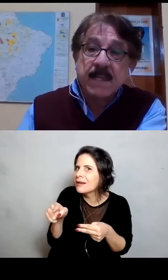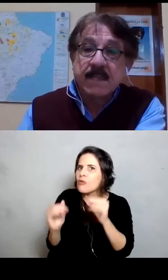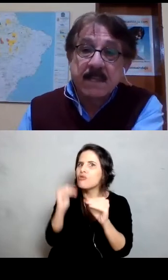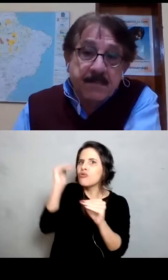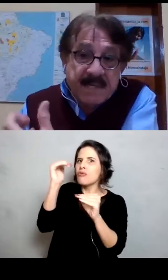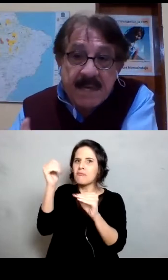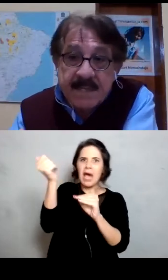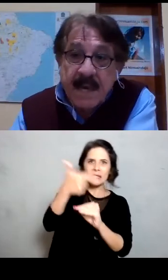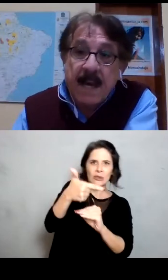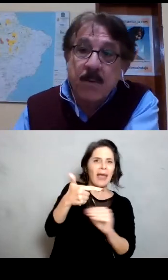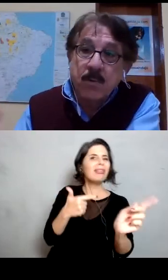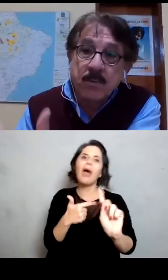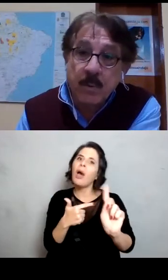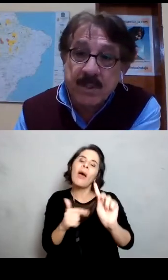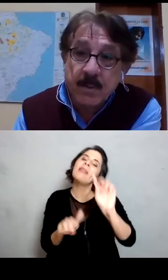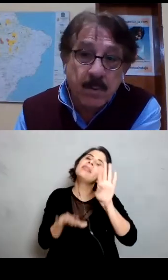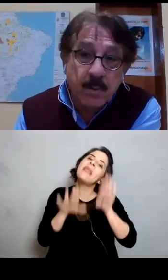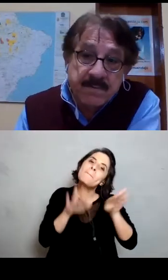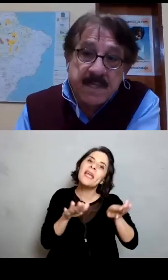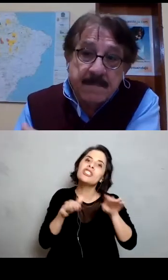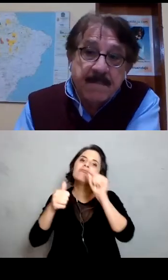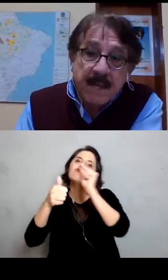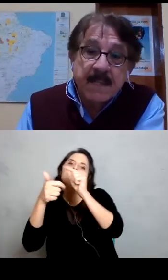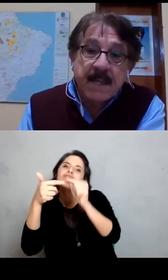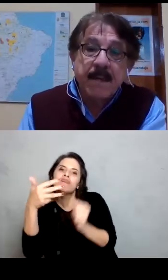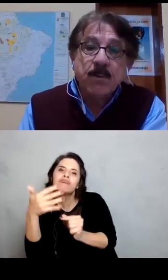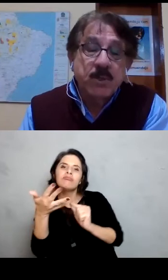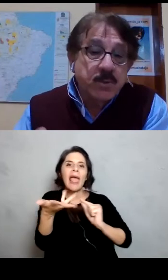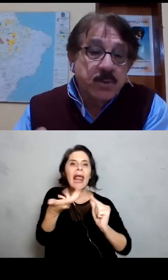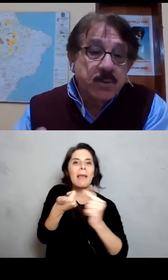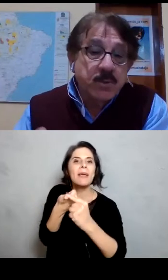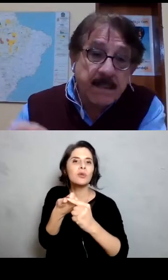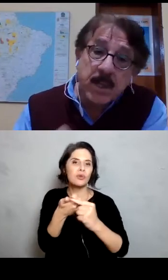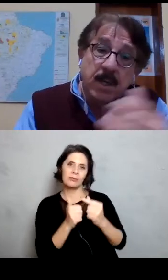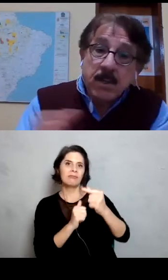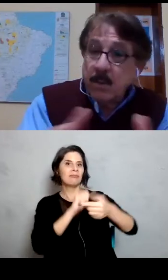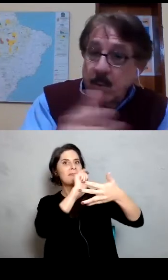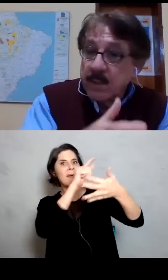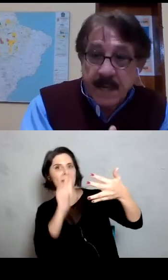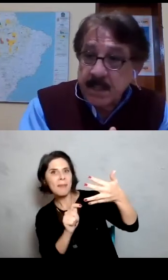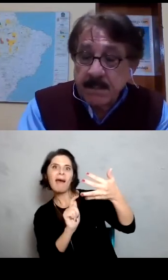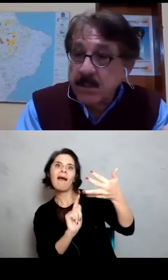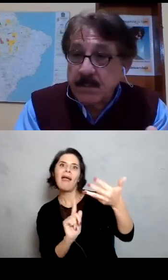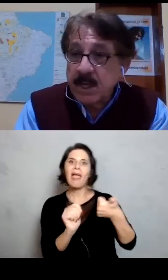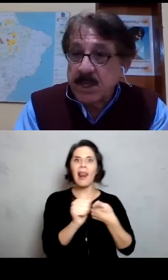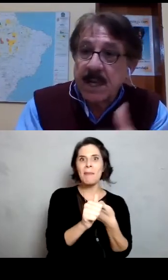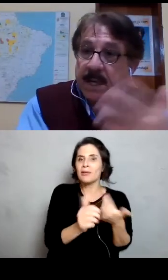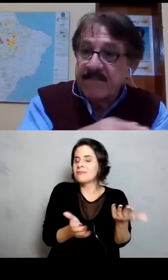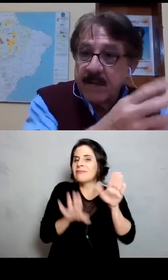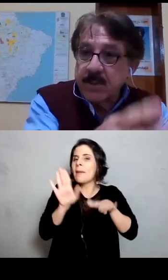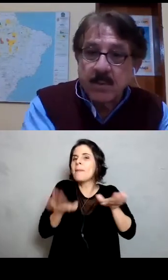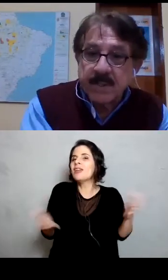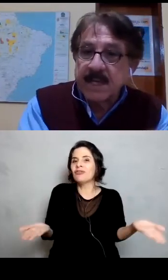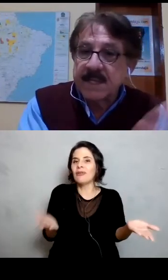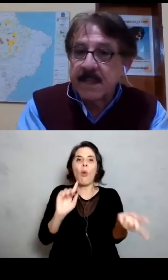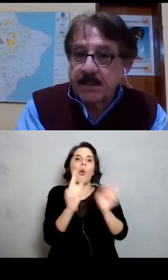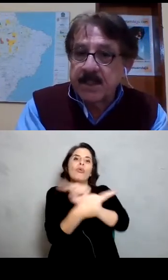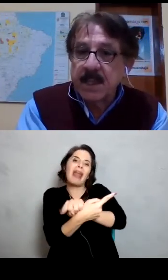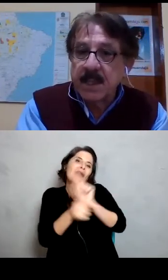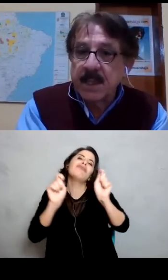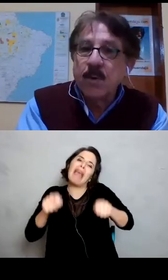dela, especializar ou enfim, trabalhou isso historicamente. O contrário também nós vamos achar. É fácil